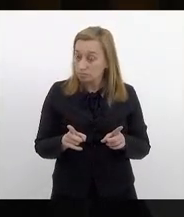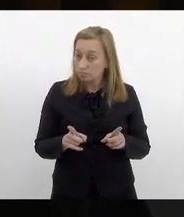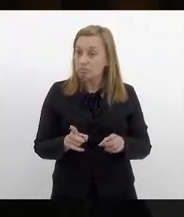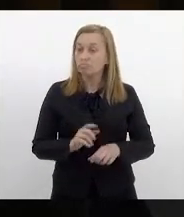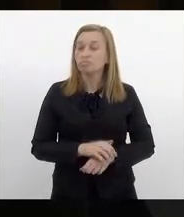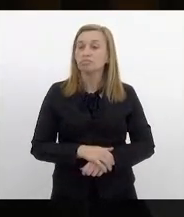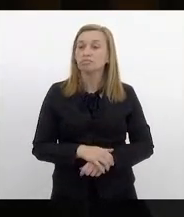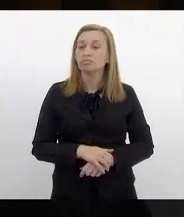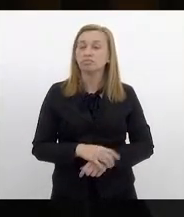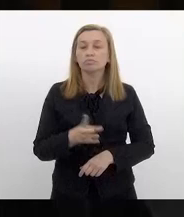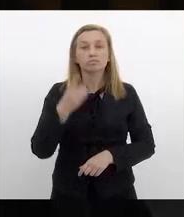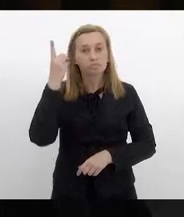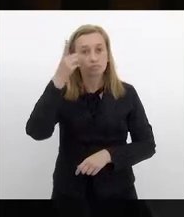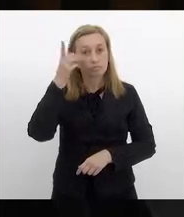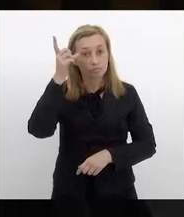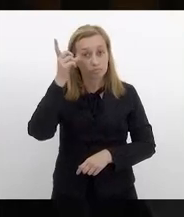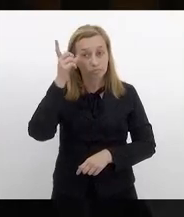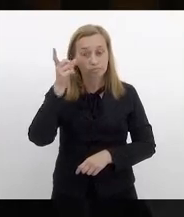além disso, deputada Lucinha,